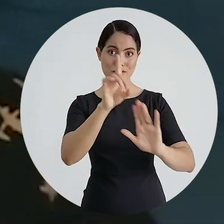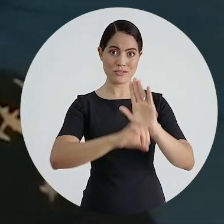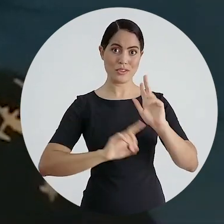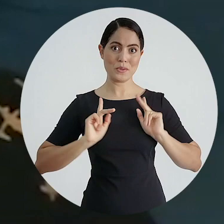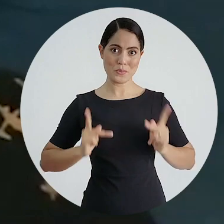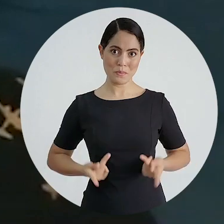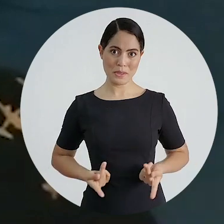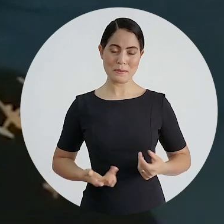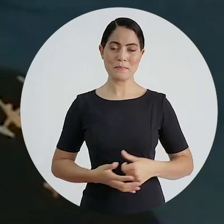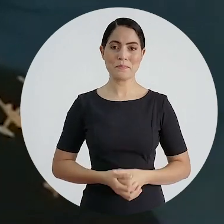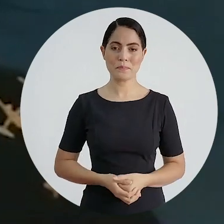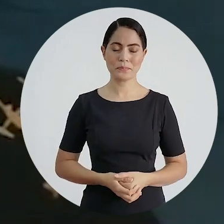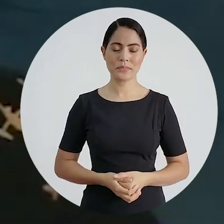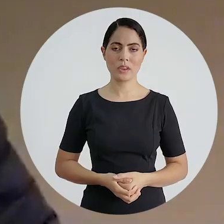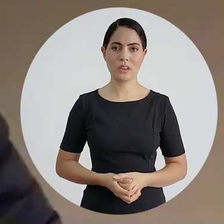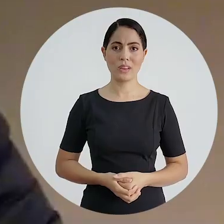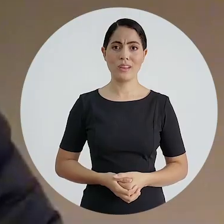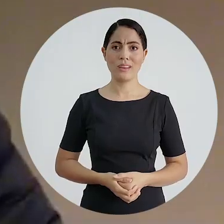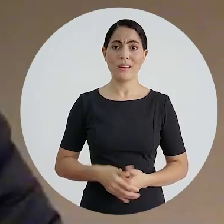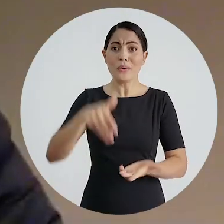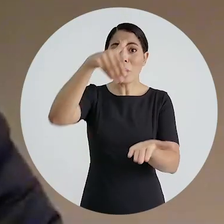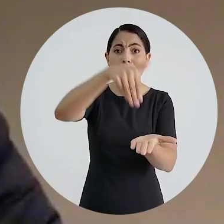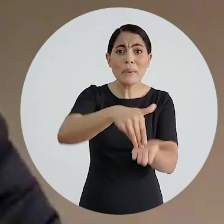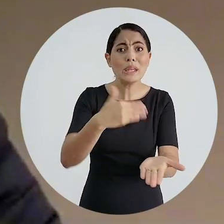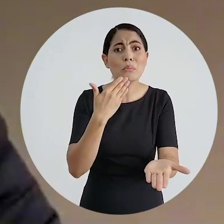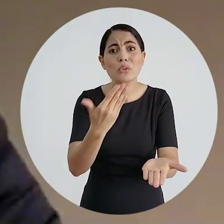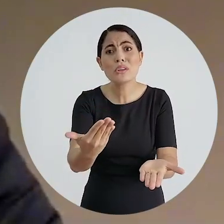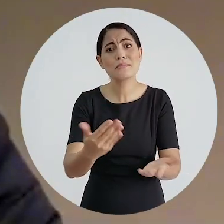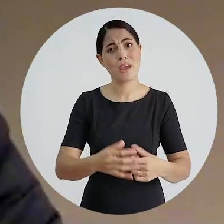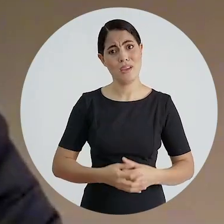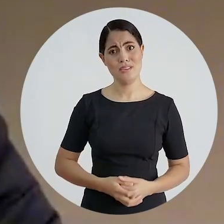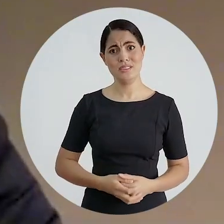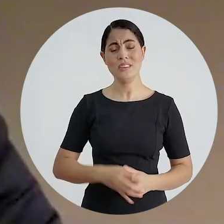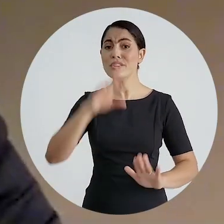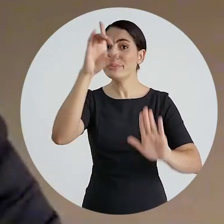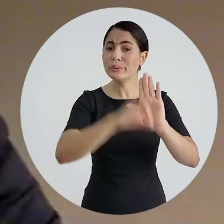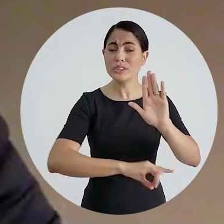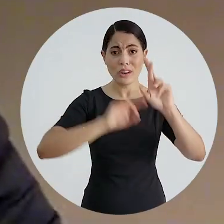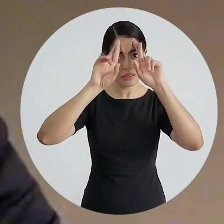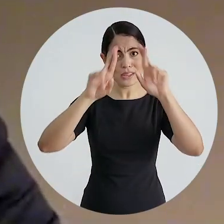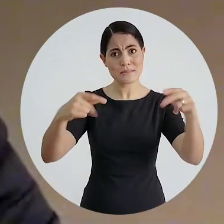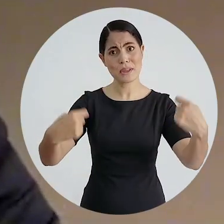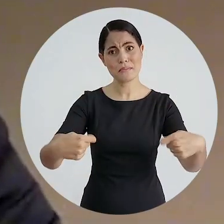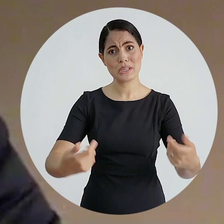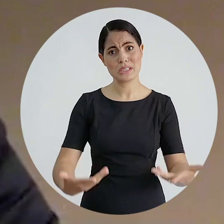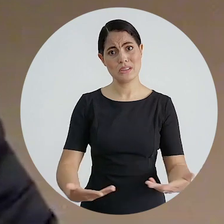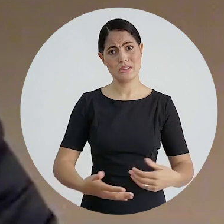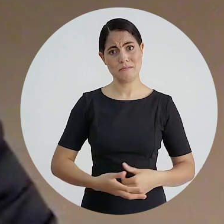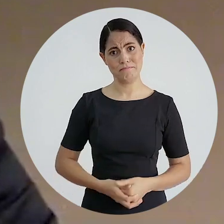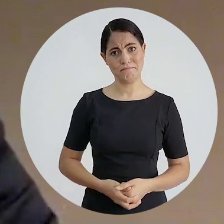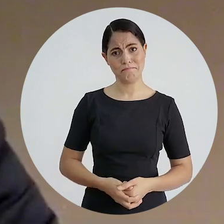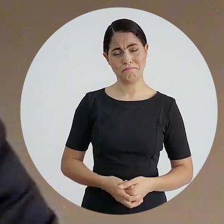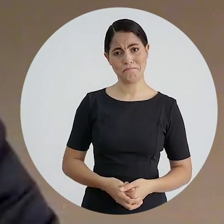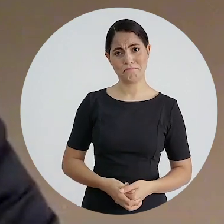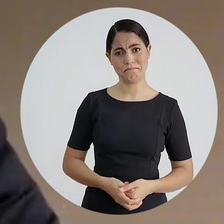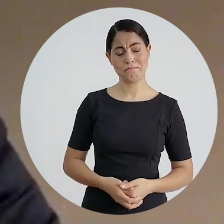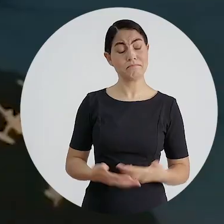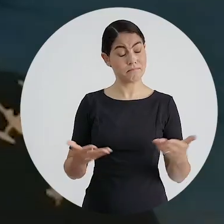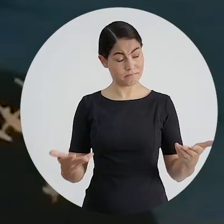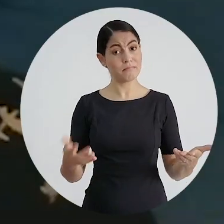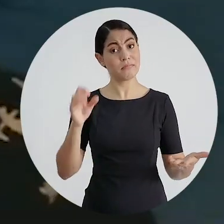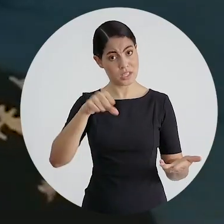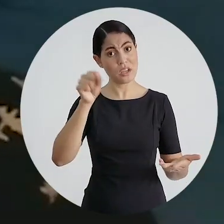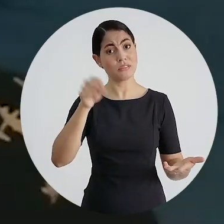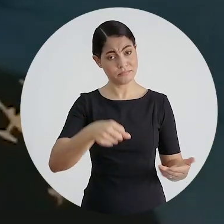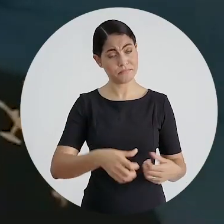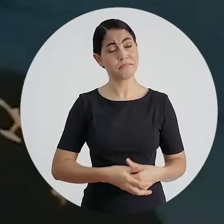humanos. E o que se pede é o mínimo, é o direito, que deve ser respeitado. Sim,